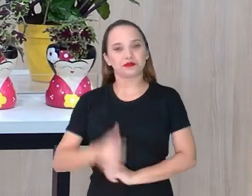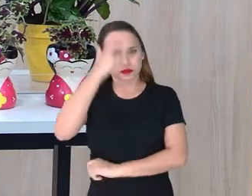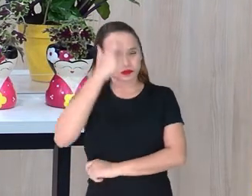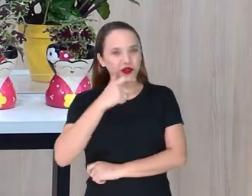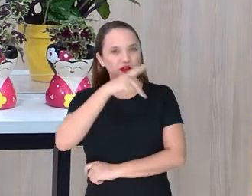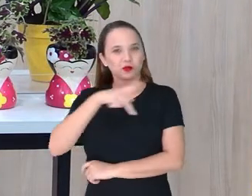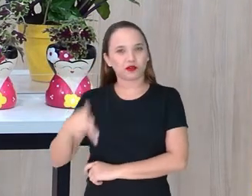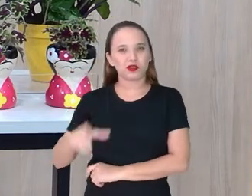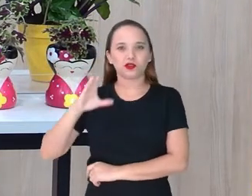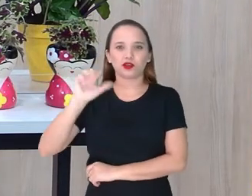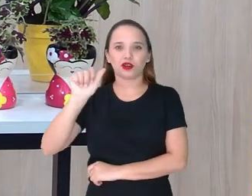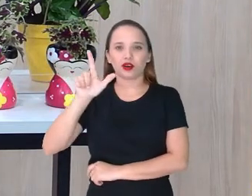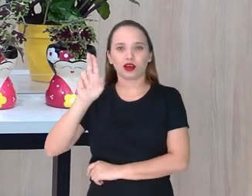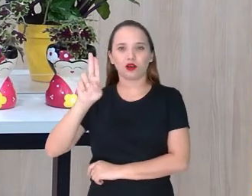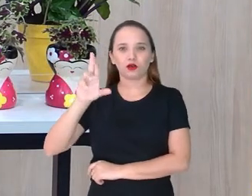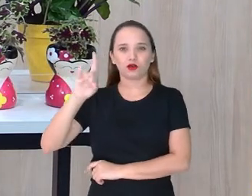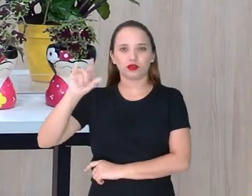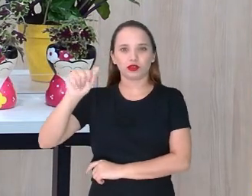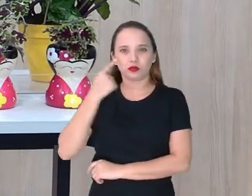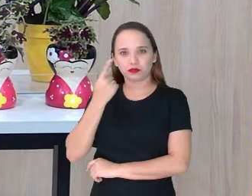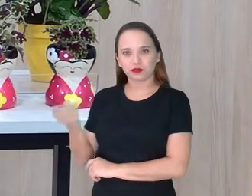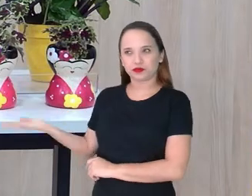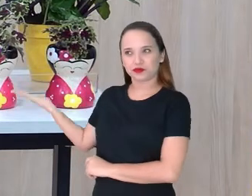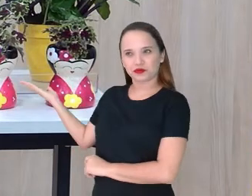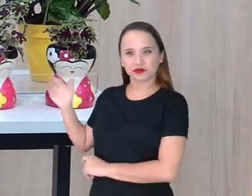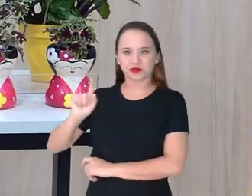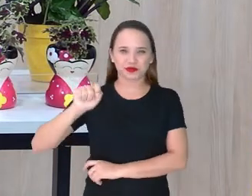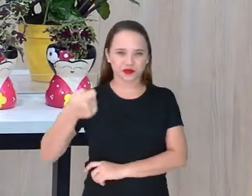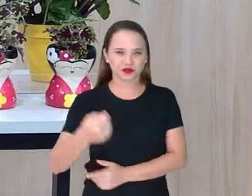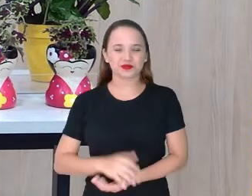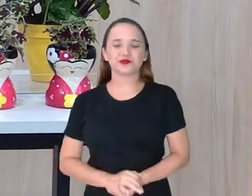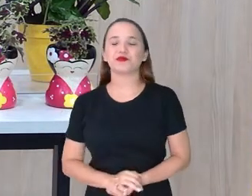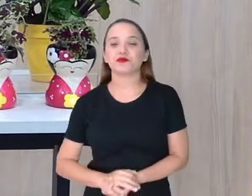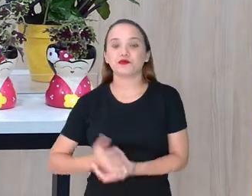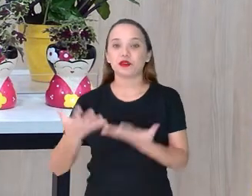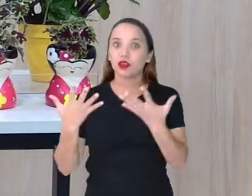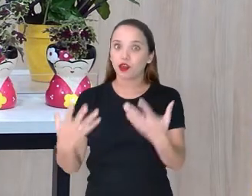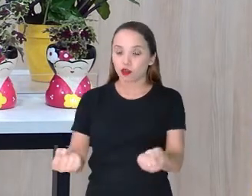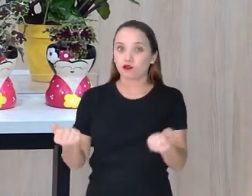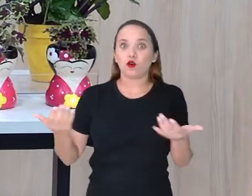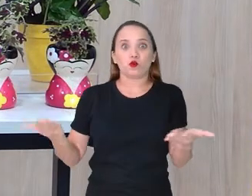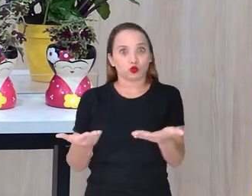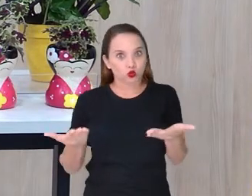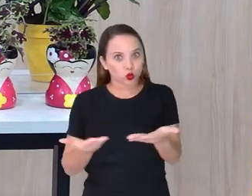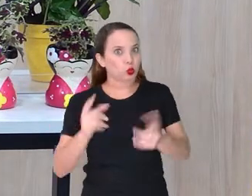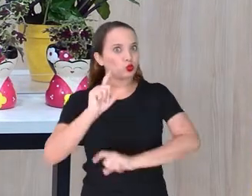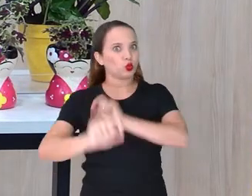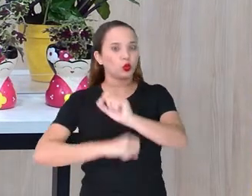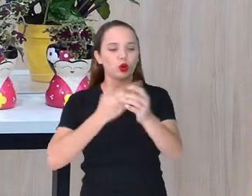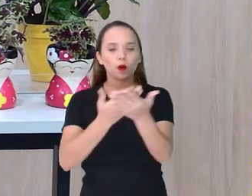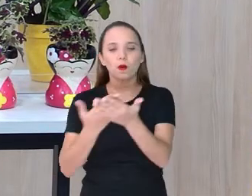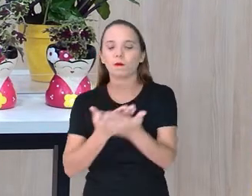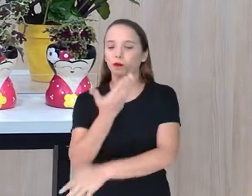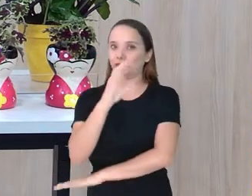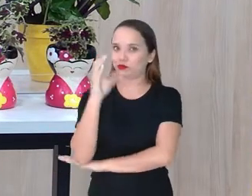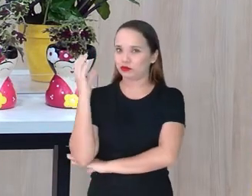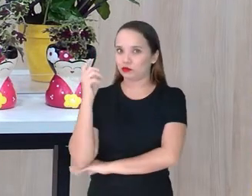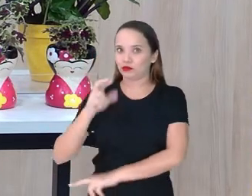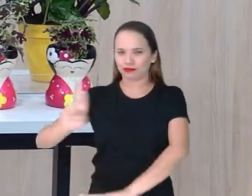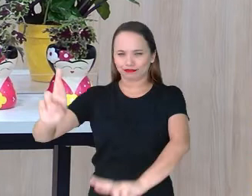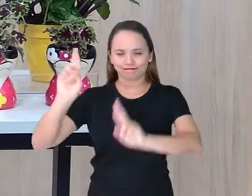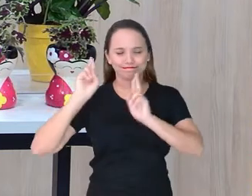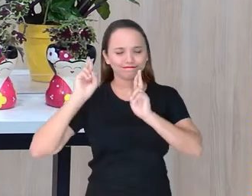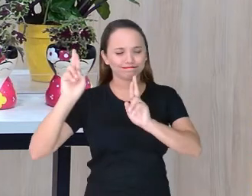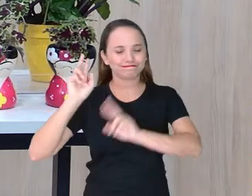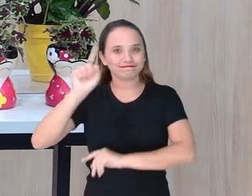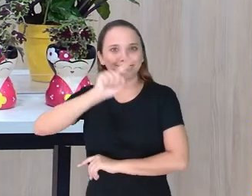a professora Cláudia Albuquerque, este é o meu sinal e vamos hoje para mais uma aula de ciências. Espero que vocês estejam